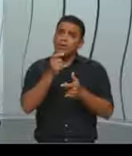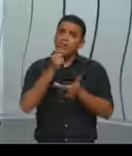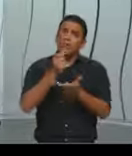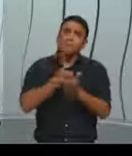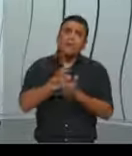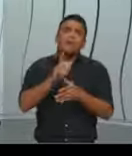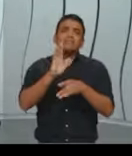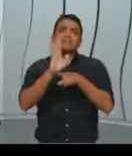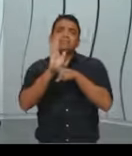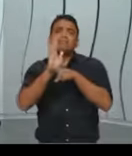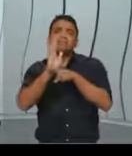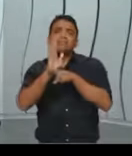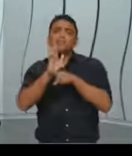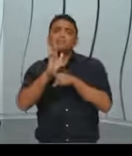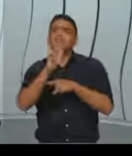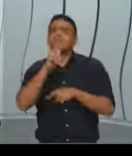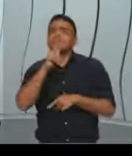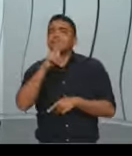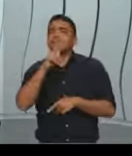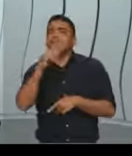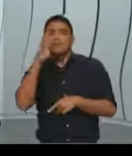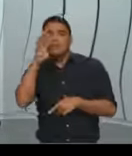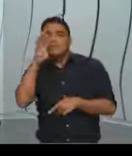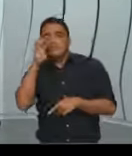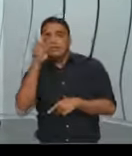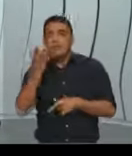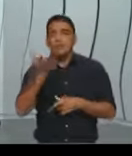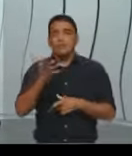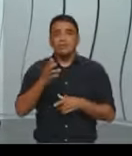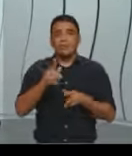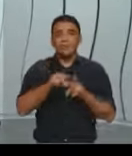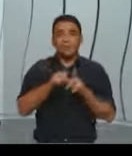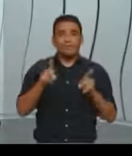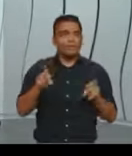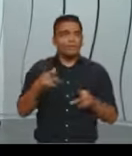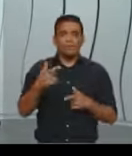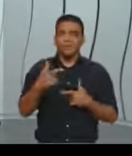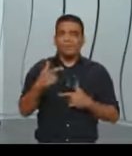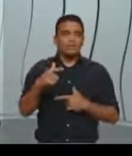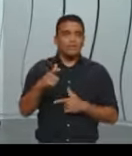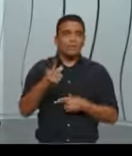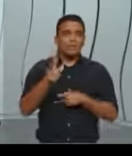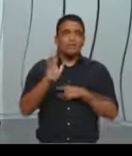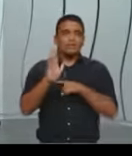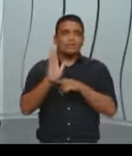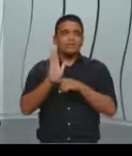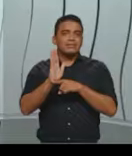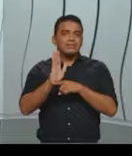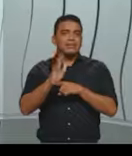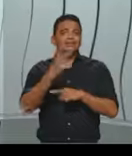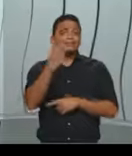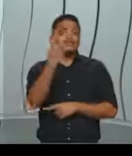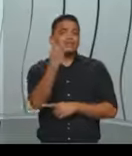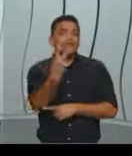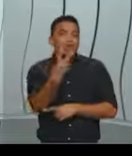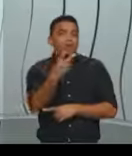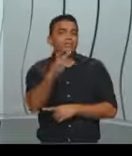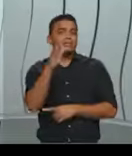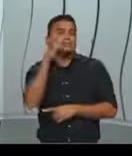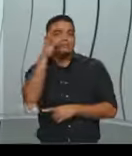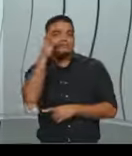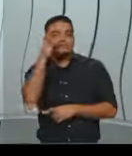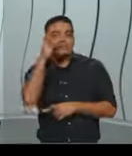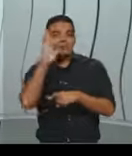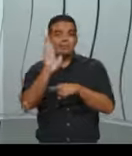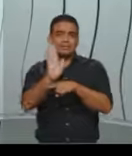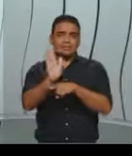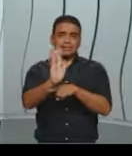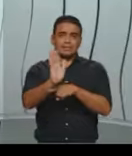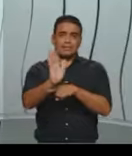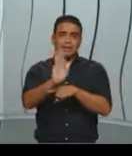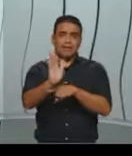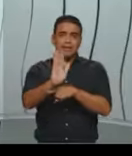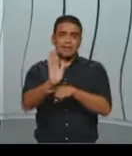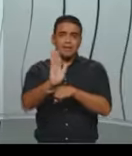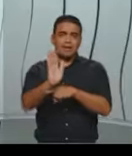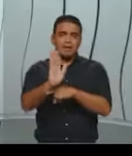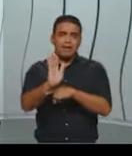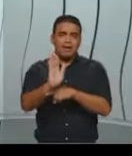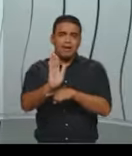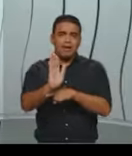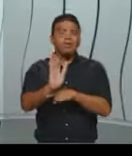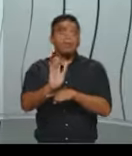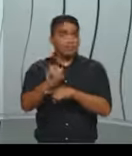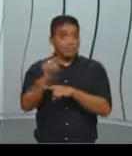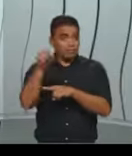a pessoa do teatro. O professor lá, ele não tem mais o ingresso do teatro. E agora só tem 2 ingressos pro cinema. Se